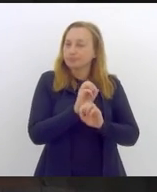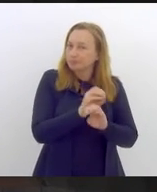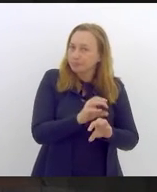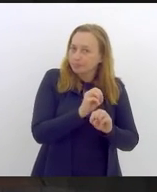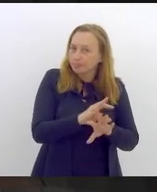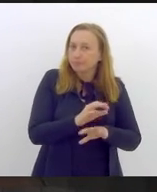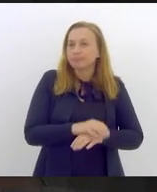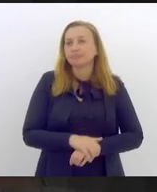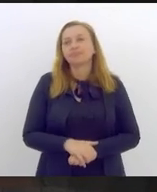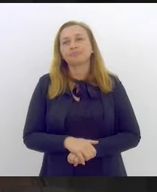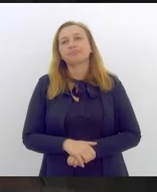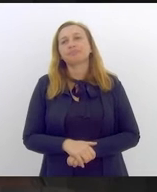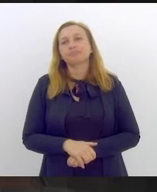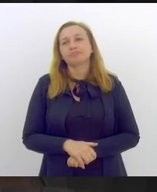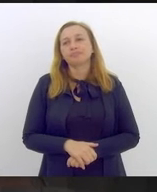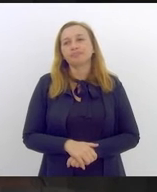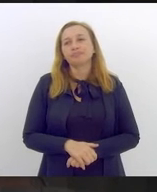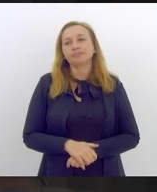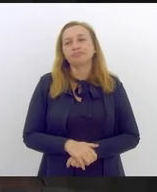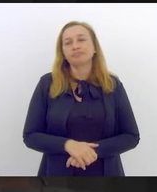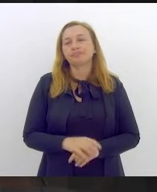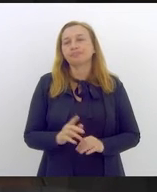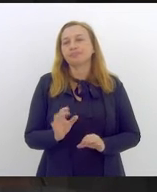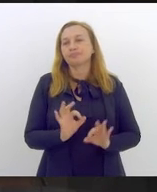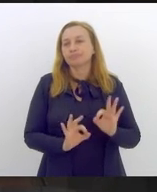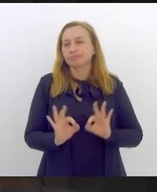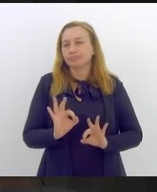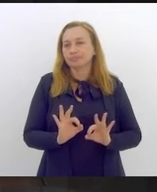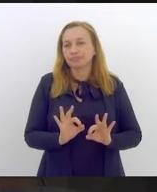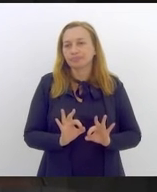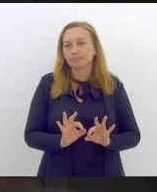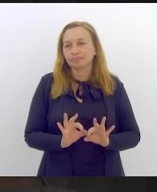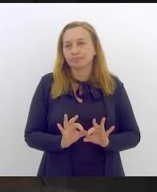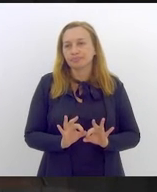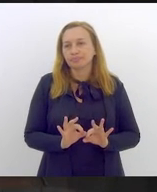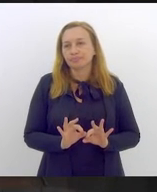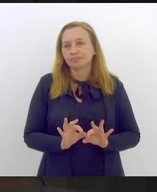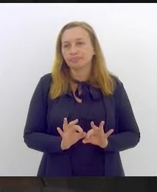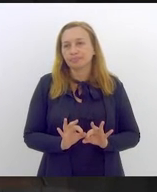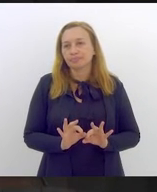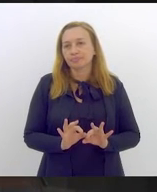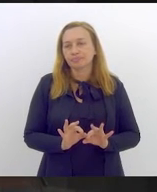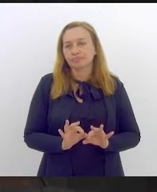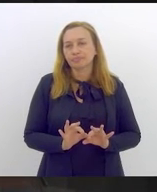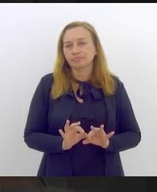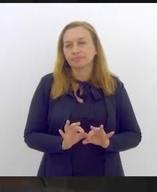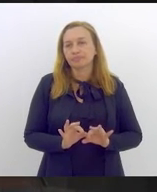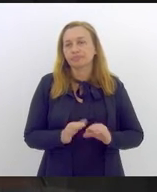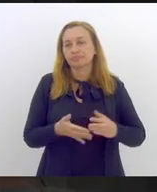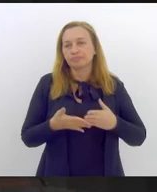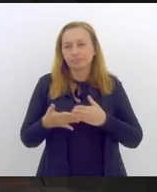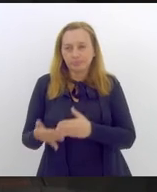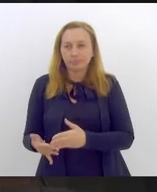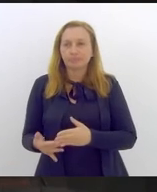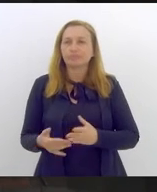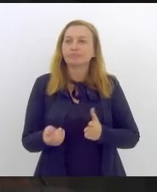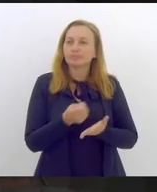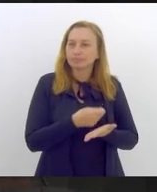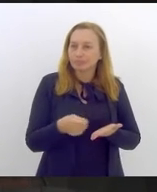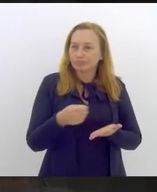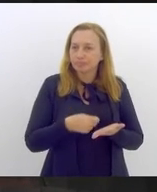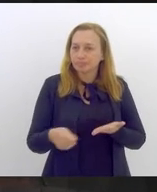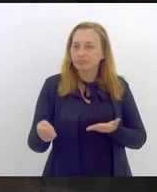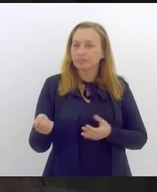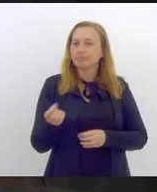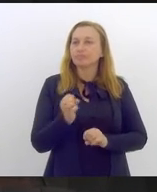na área da Educação sobretudo acerca dos projetos que ele dirigiu na área de educação ele escrevia sobre educação para